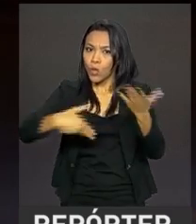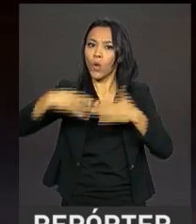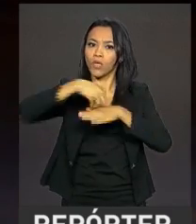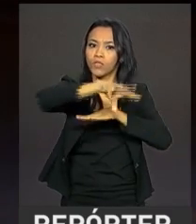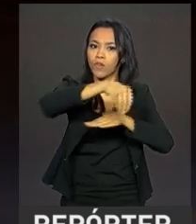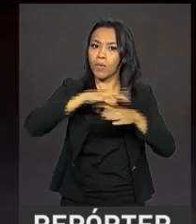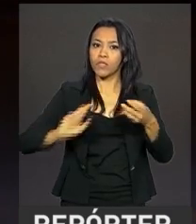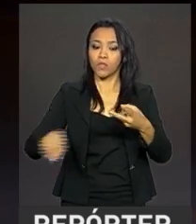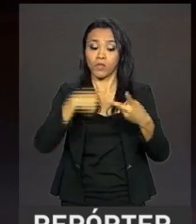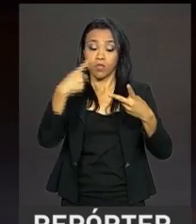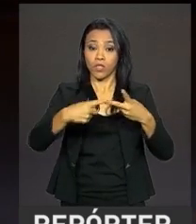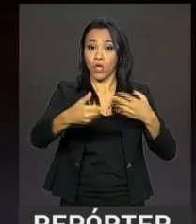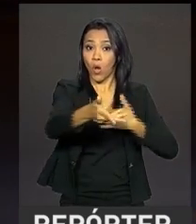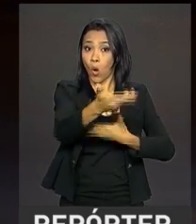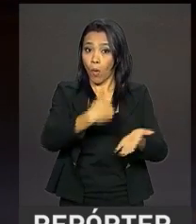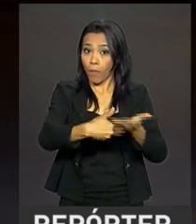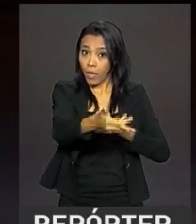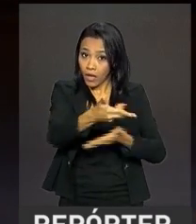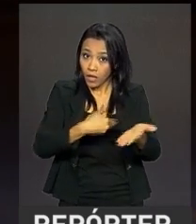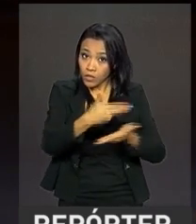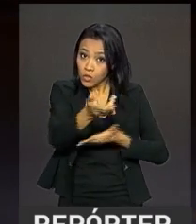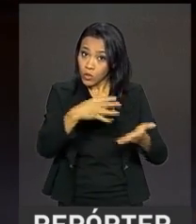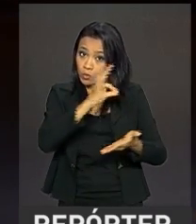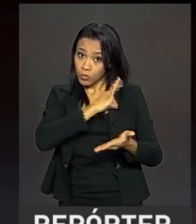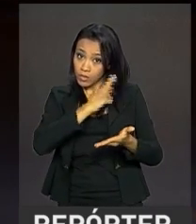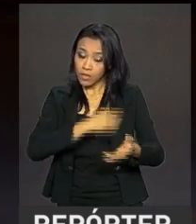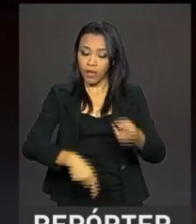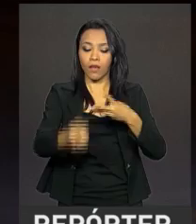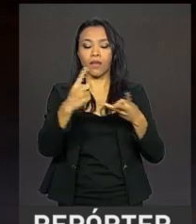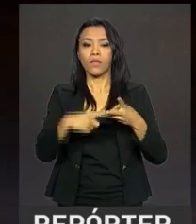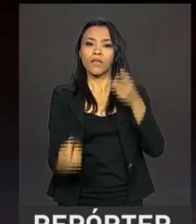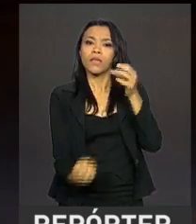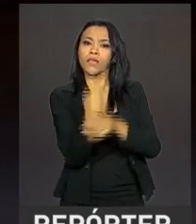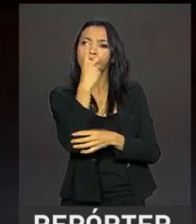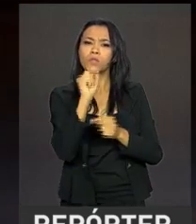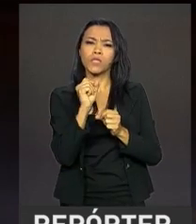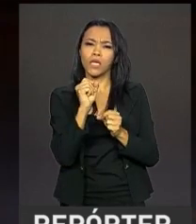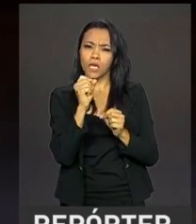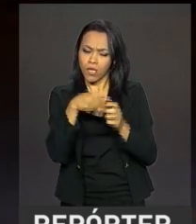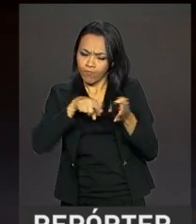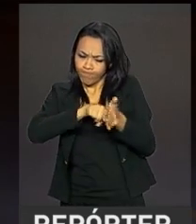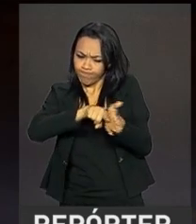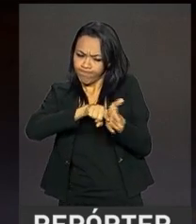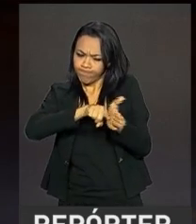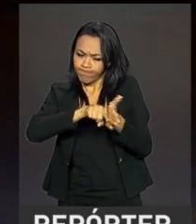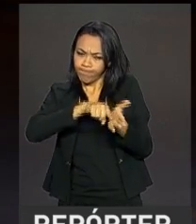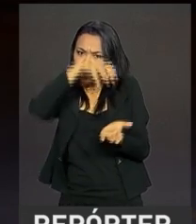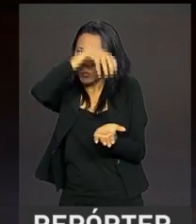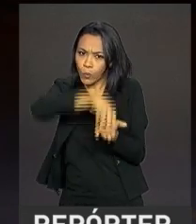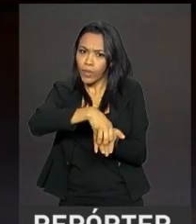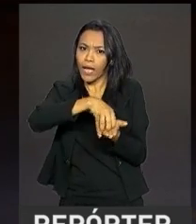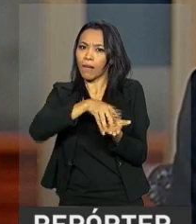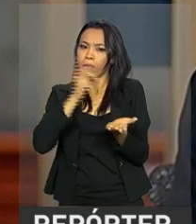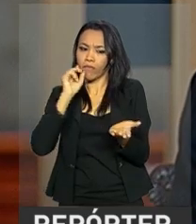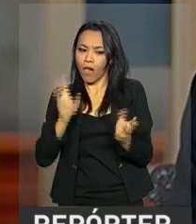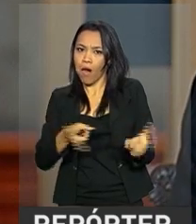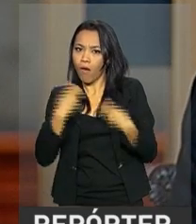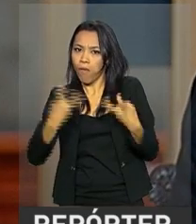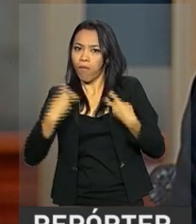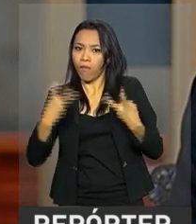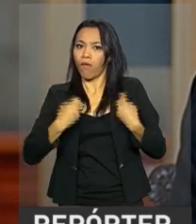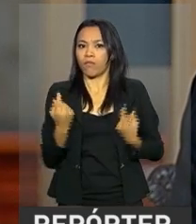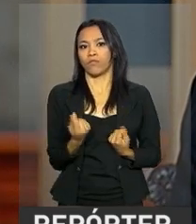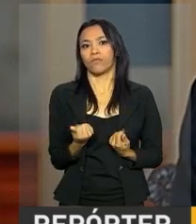os países cooperação nas atuações policiais ea criação de um laboratório para investigar a lavagem de dinheiro são